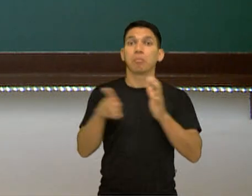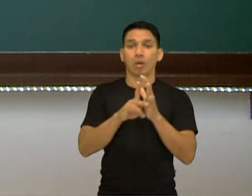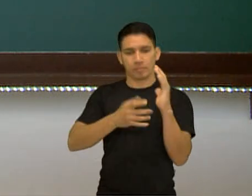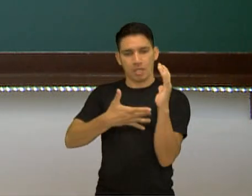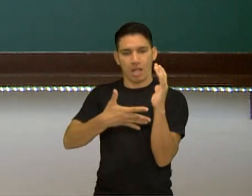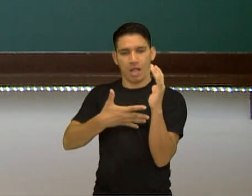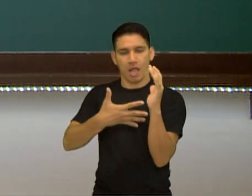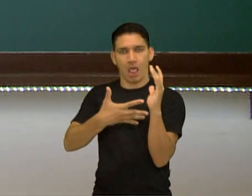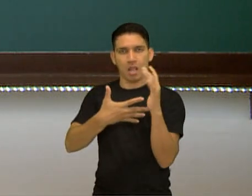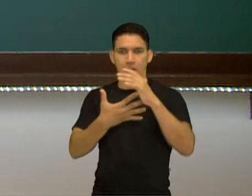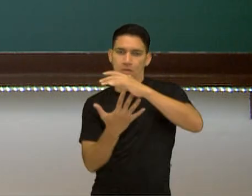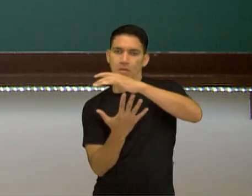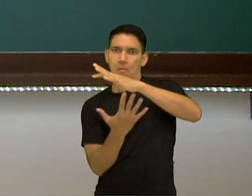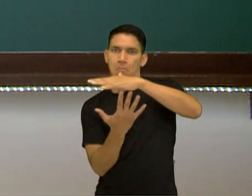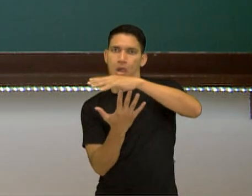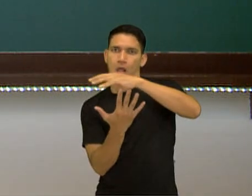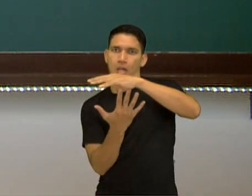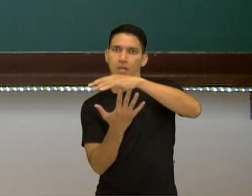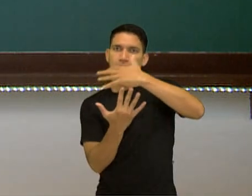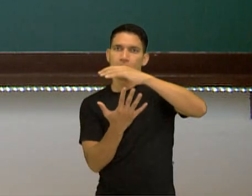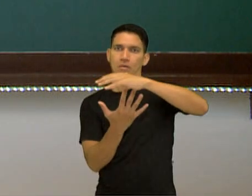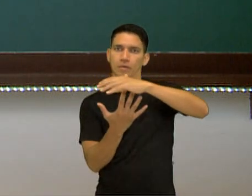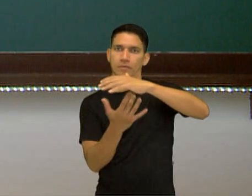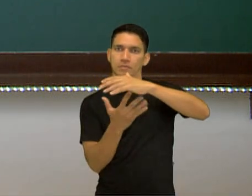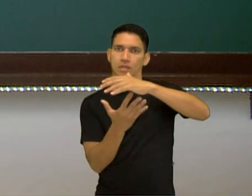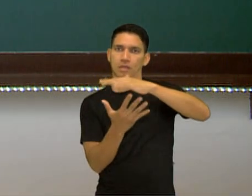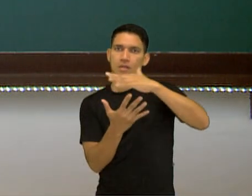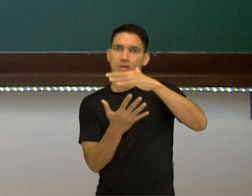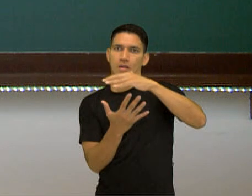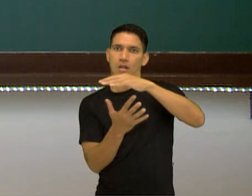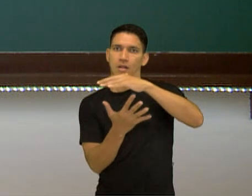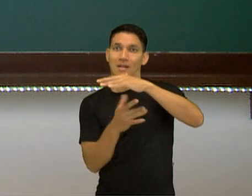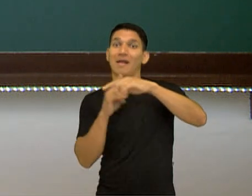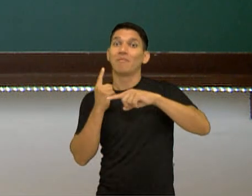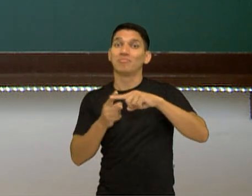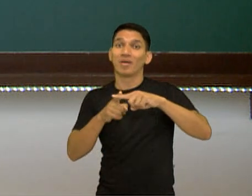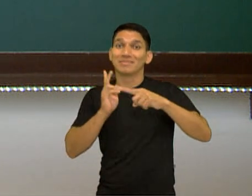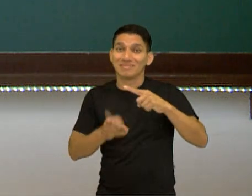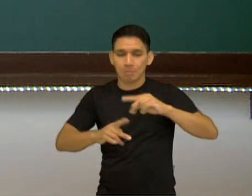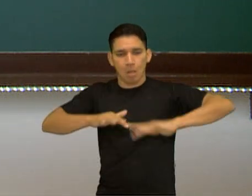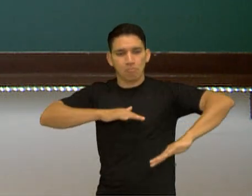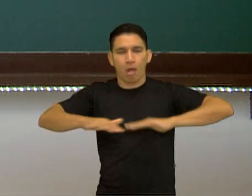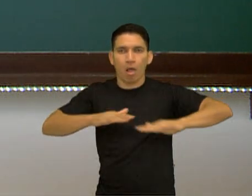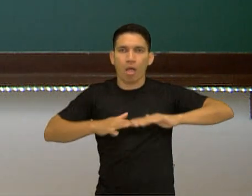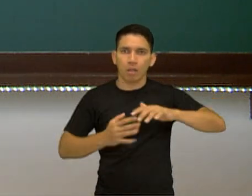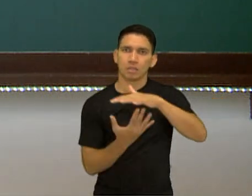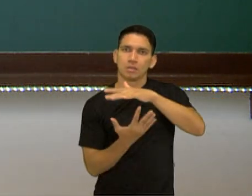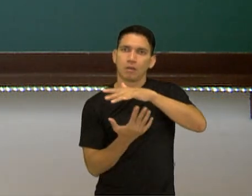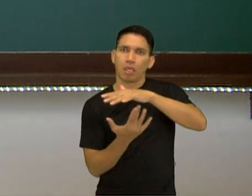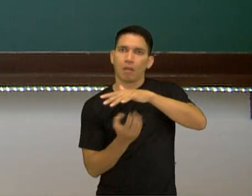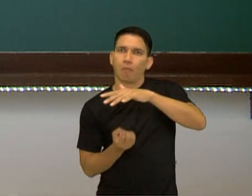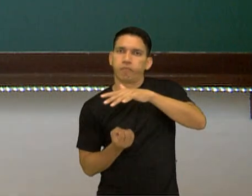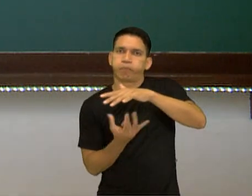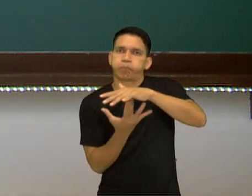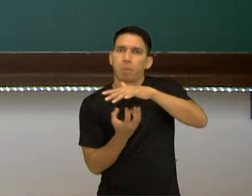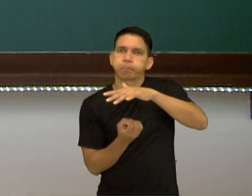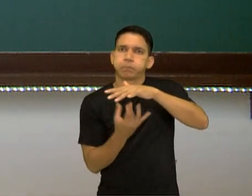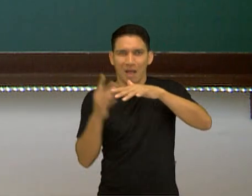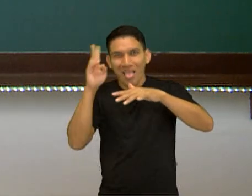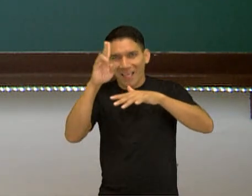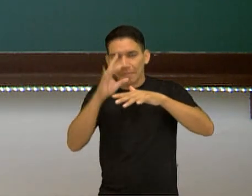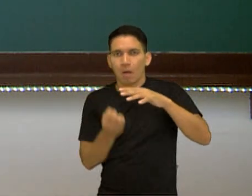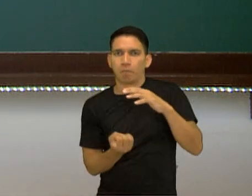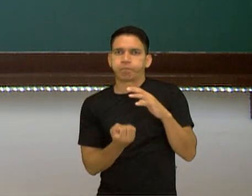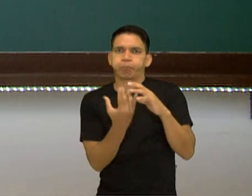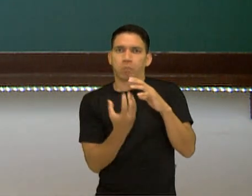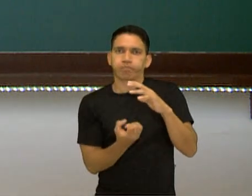essas placas tectônicas elas não ficam paradas. Elas estão constantemente se movimentando em função da pressão que existe no interior